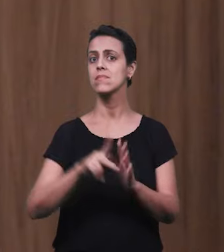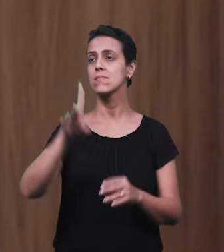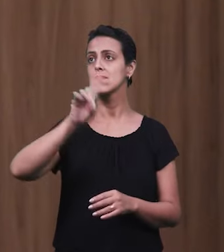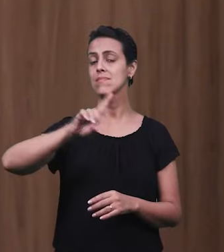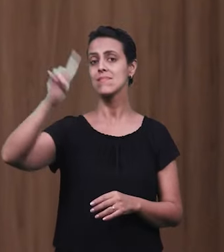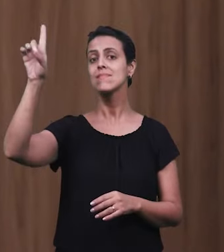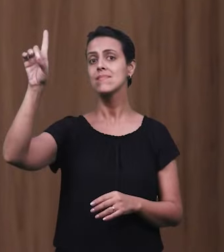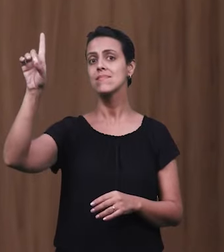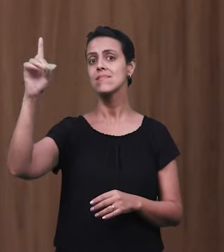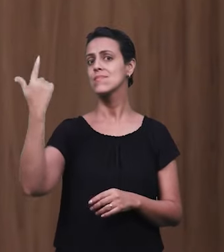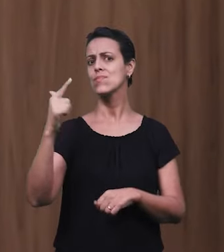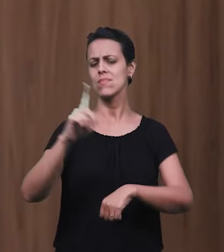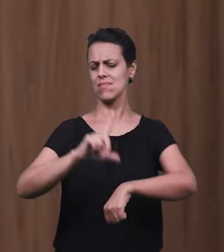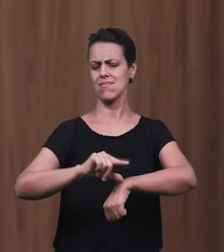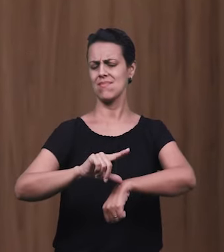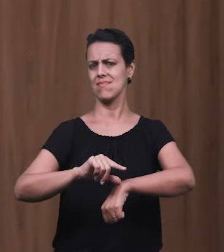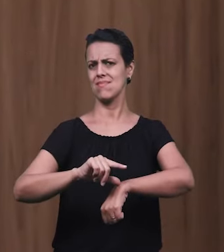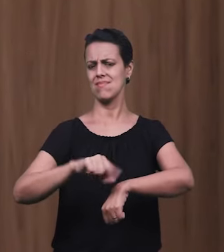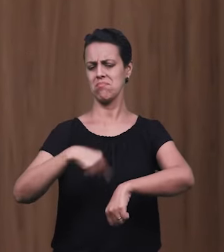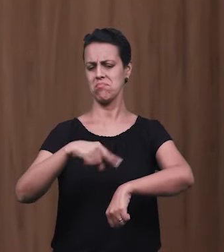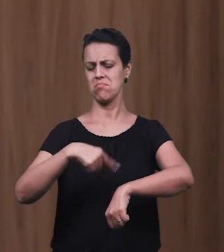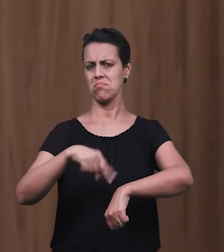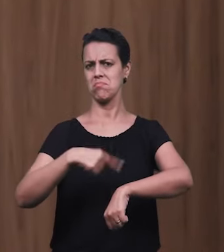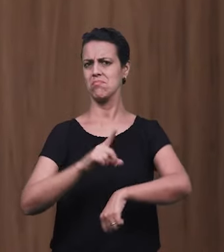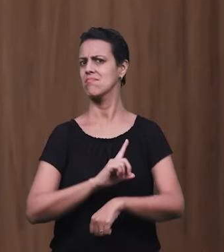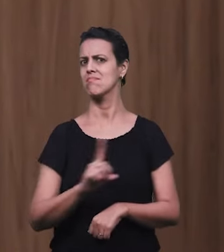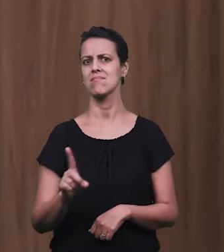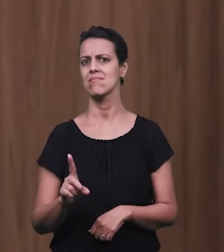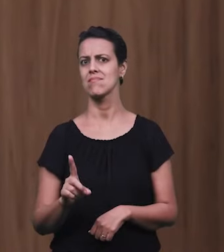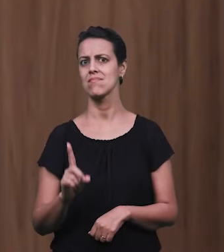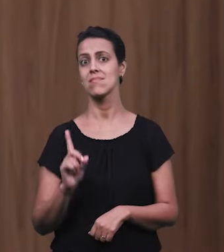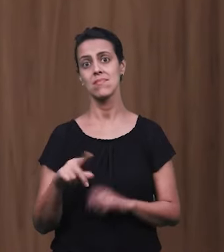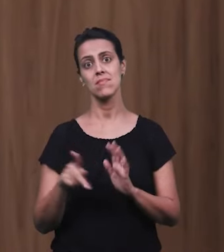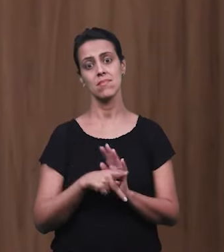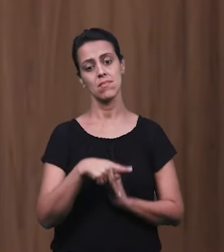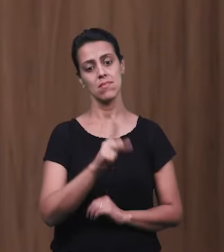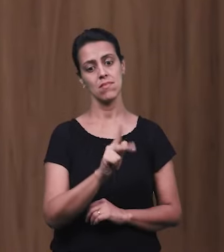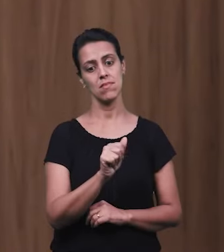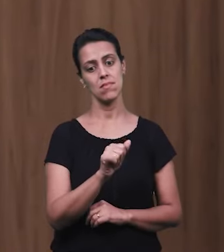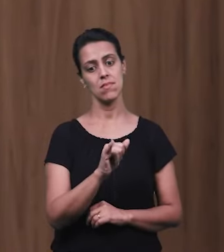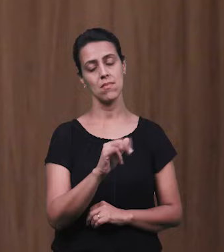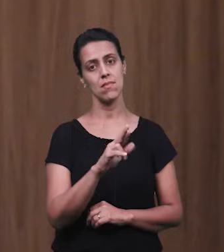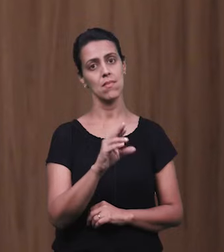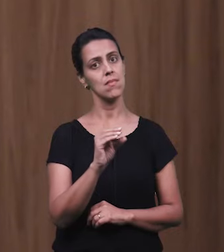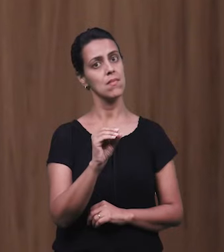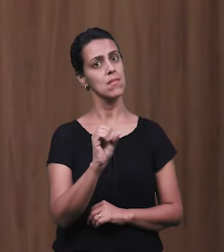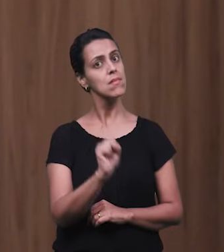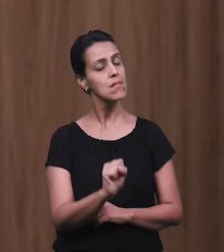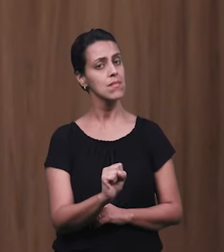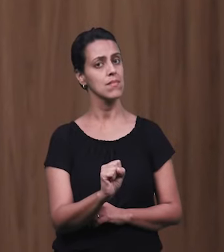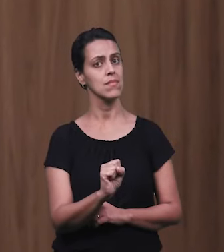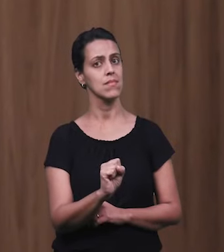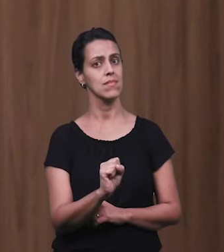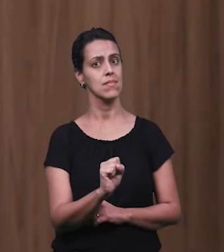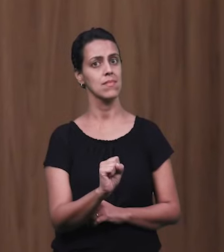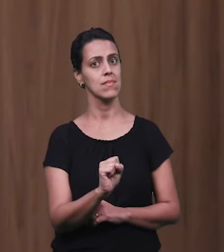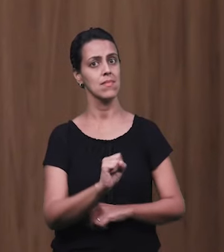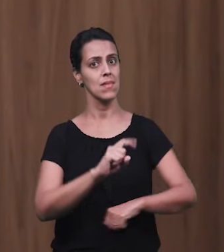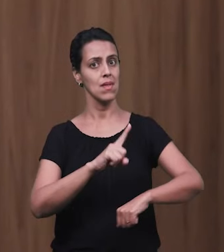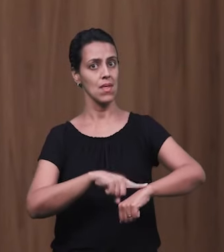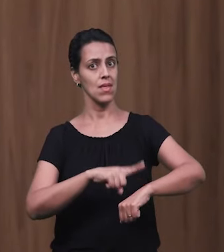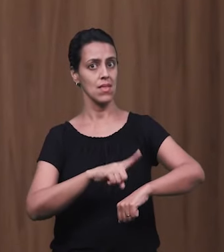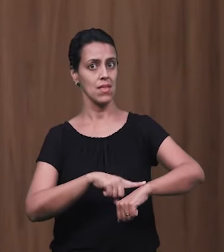no Cronos, ele está no Kairos. Então, o Kairos